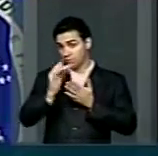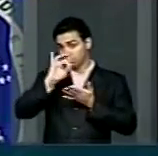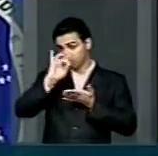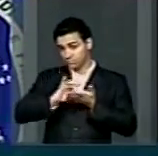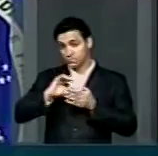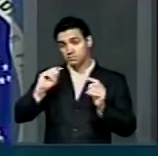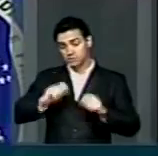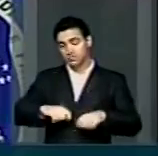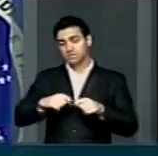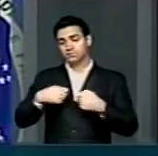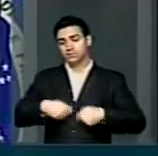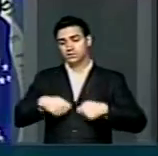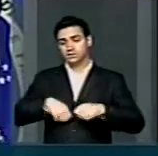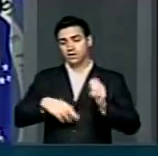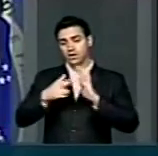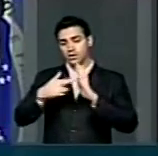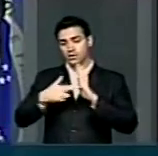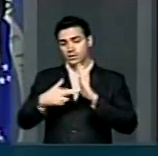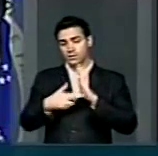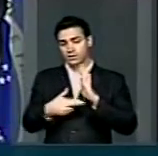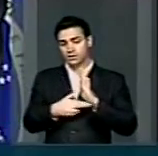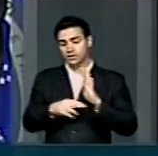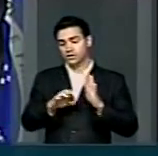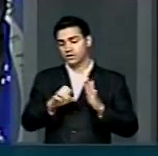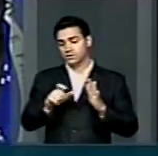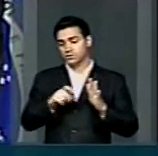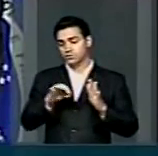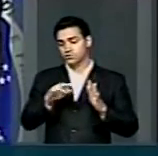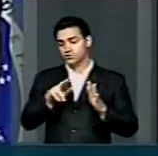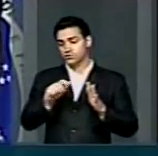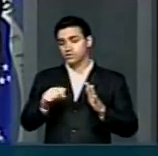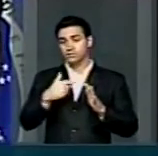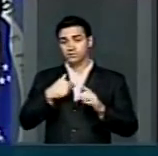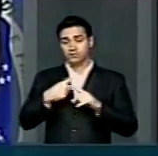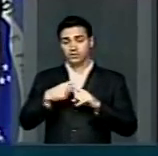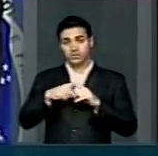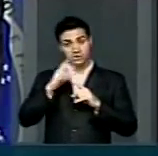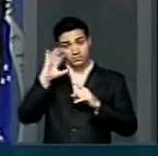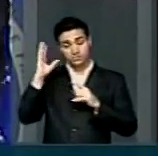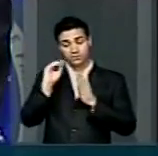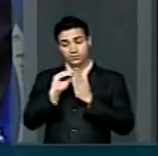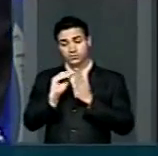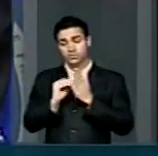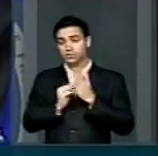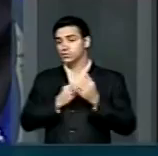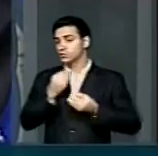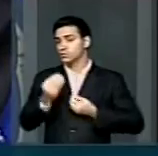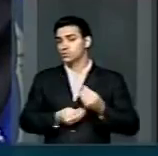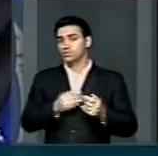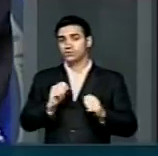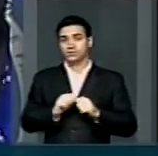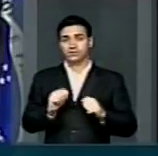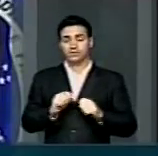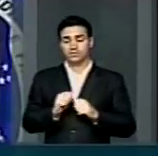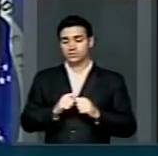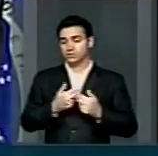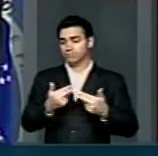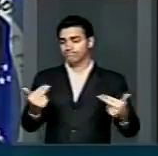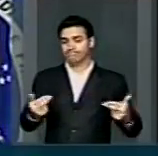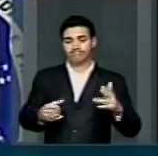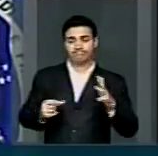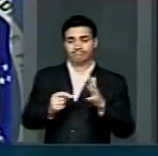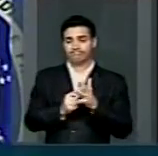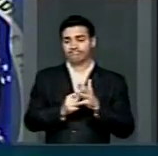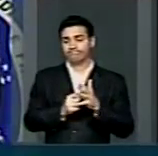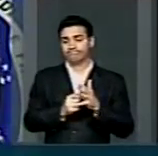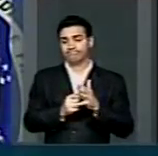deverá ser regulamentada pelo Executivo, que define as condições de fornecimento desses equipamentos. Por isso,